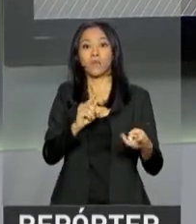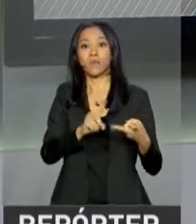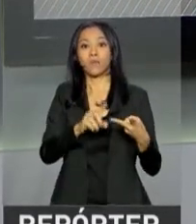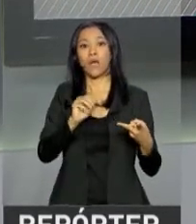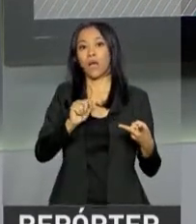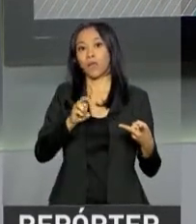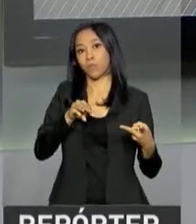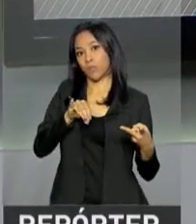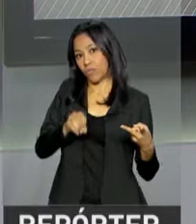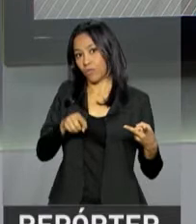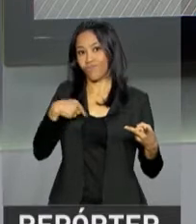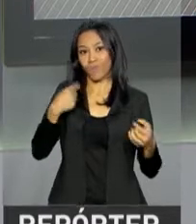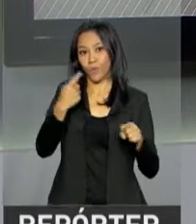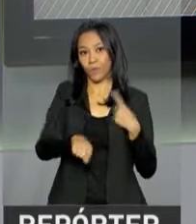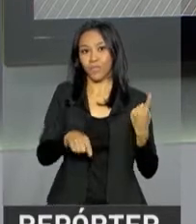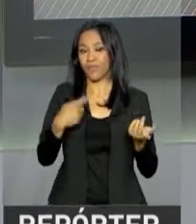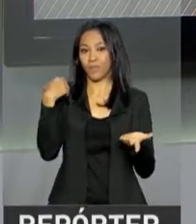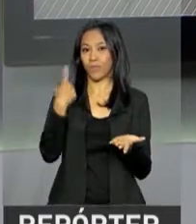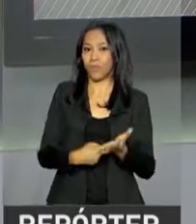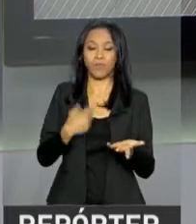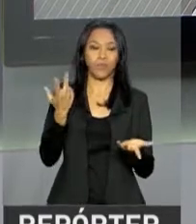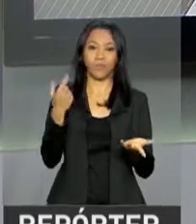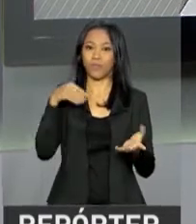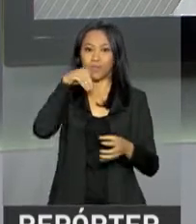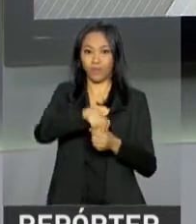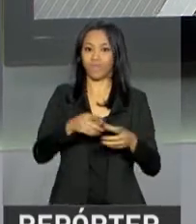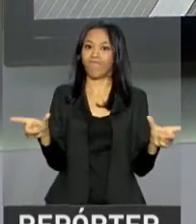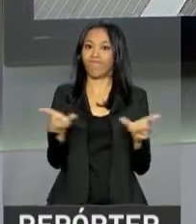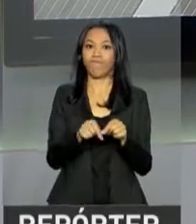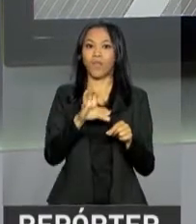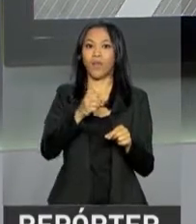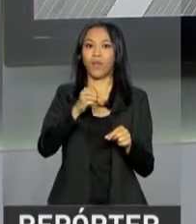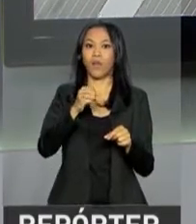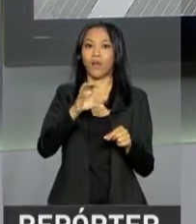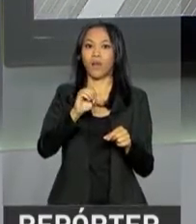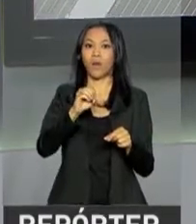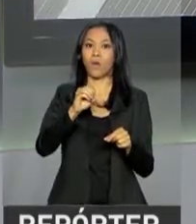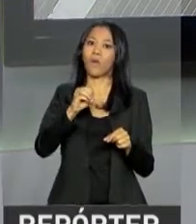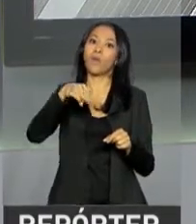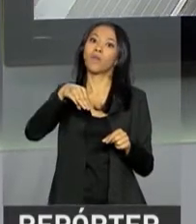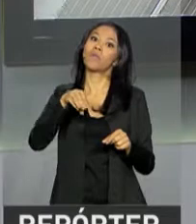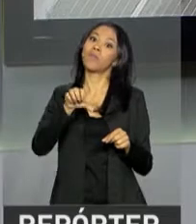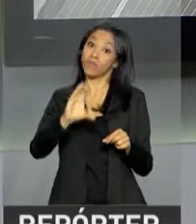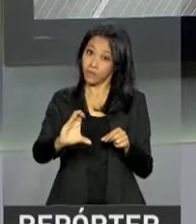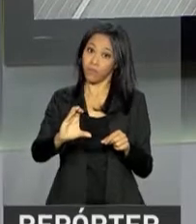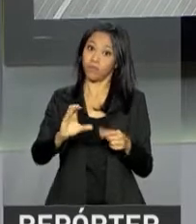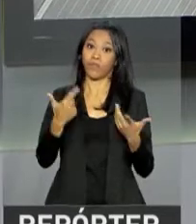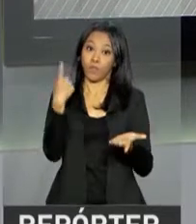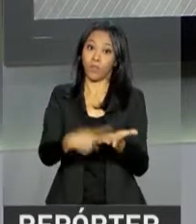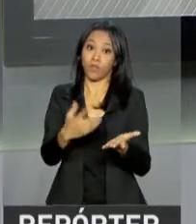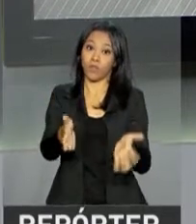incompatíveis com as obrigações dos estados unidos na organização mundial do comércio o governo brasileiro reforçou ainda que